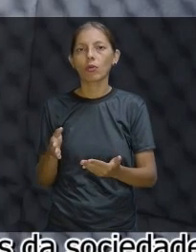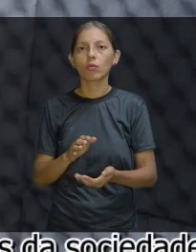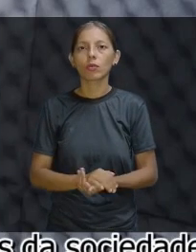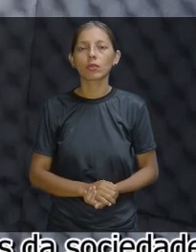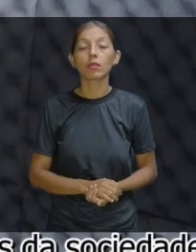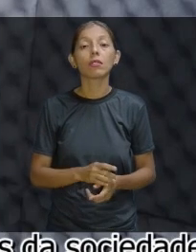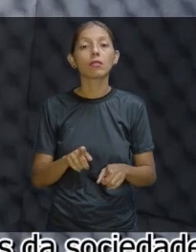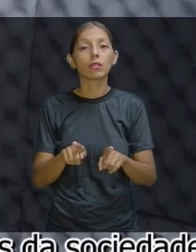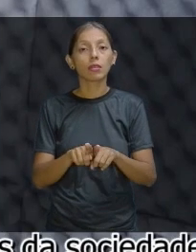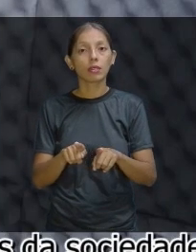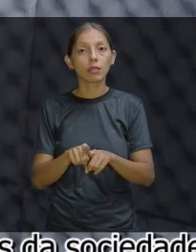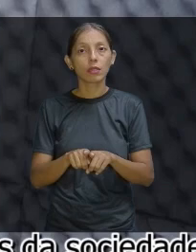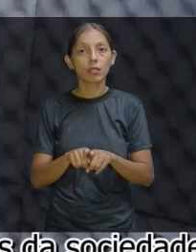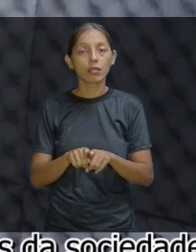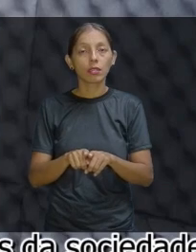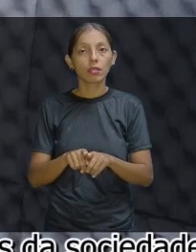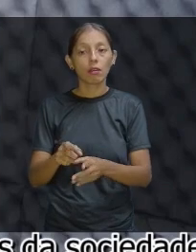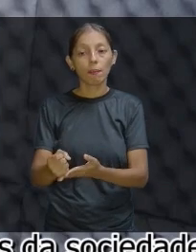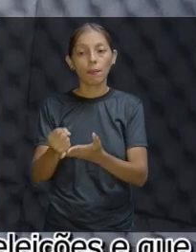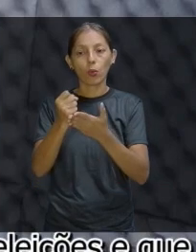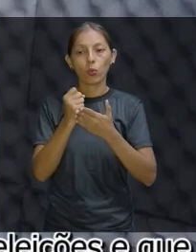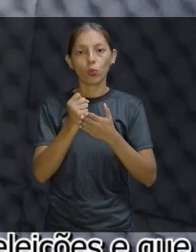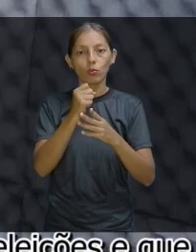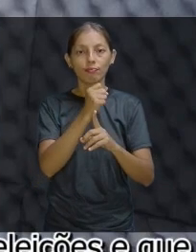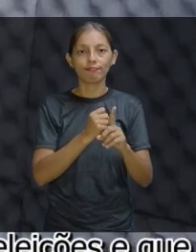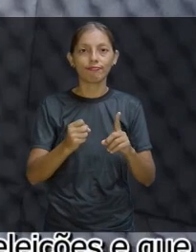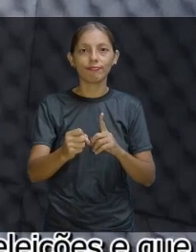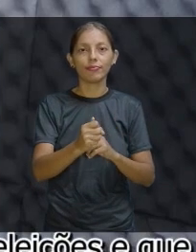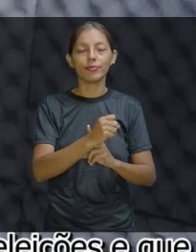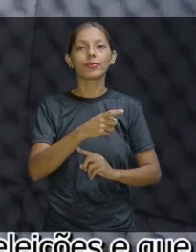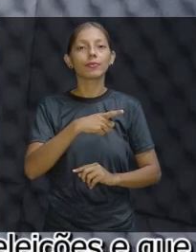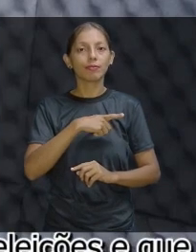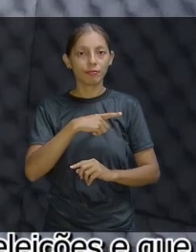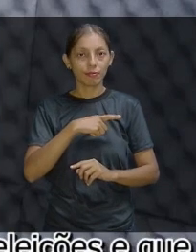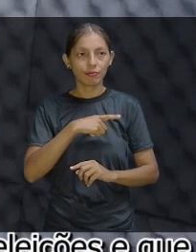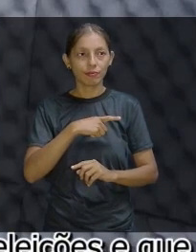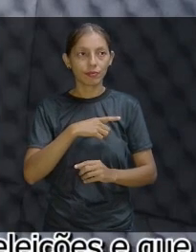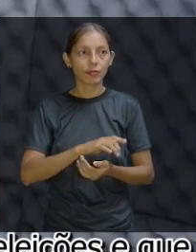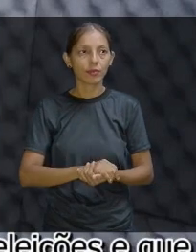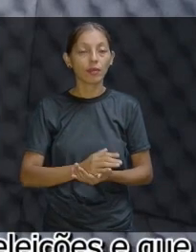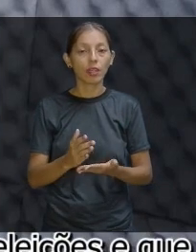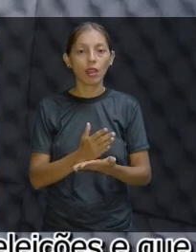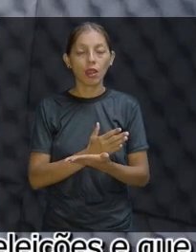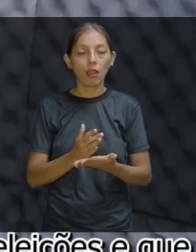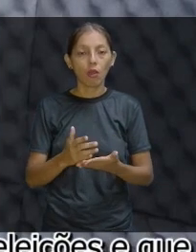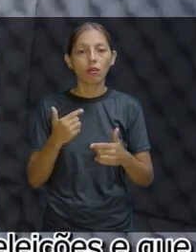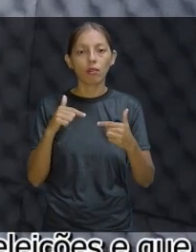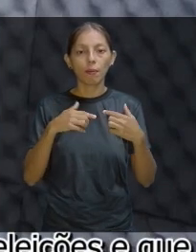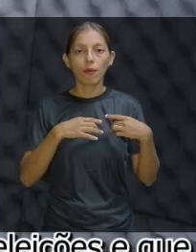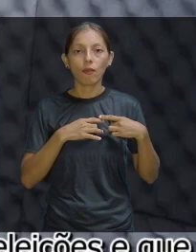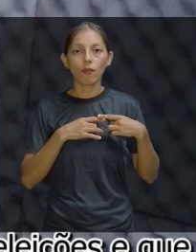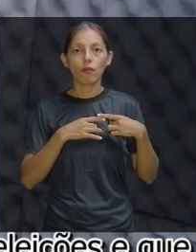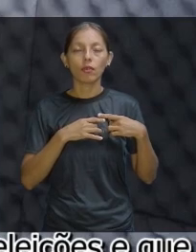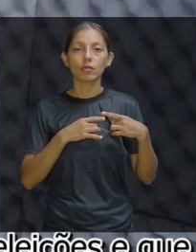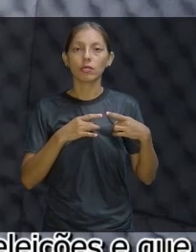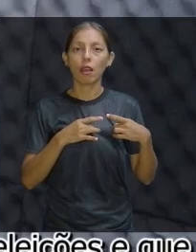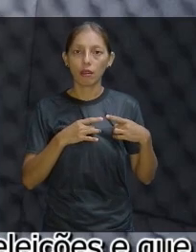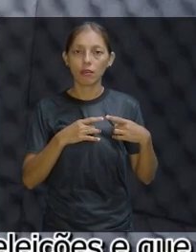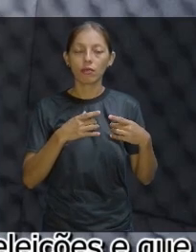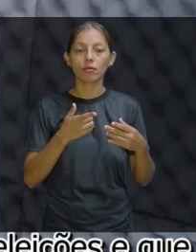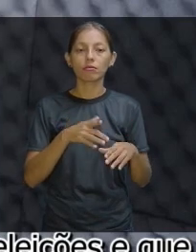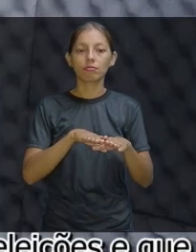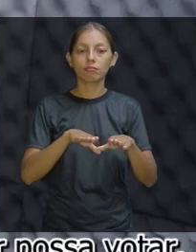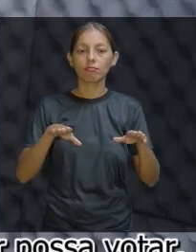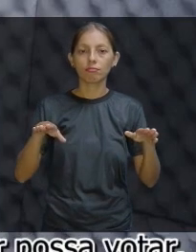que nós temos da sociedade, porque temos mesários e mesárias que atuam, né, em todas as eleições e